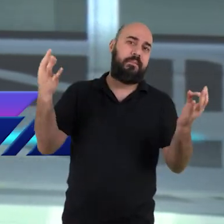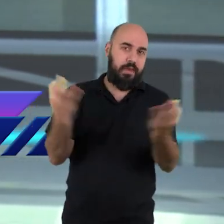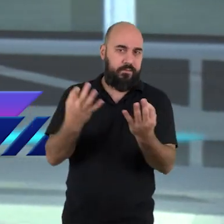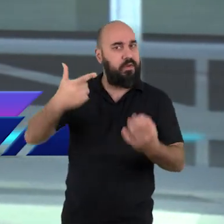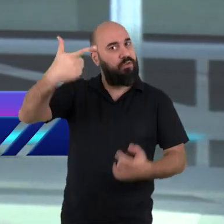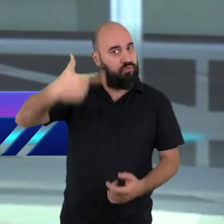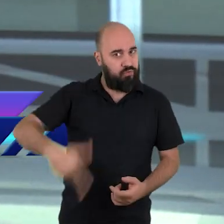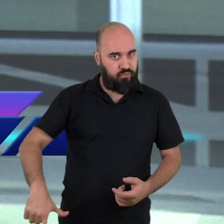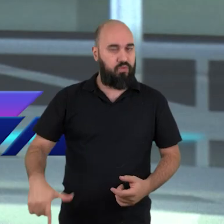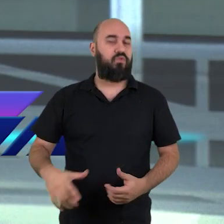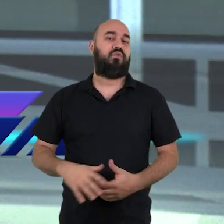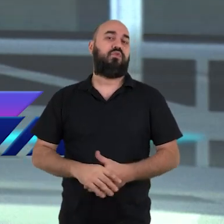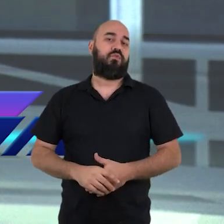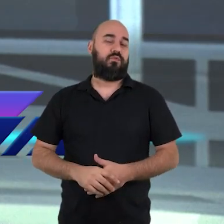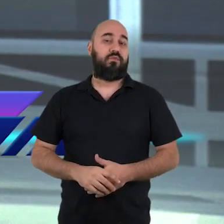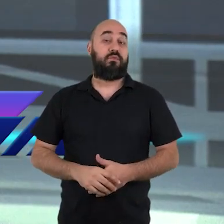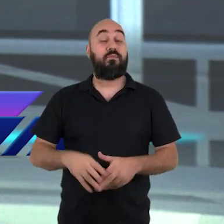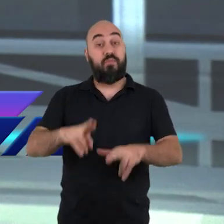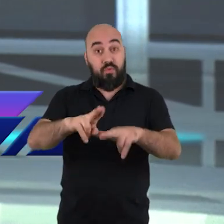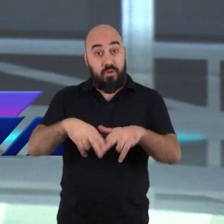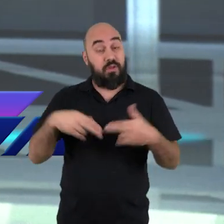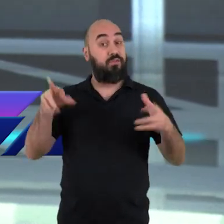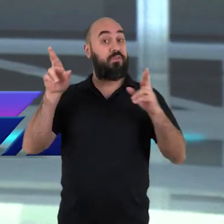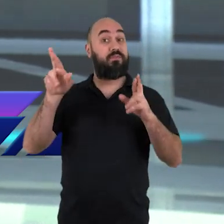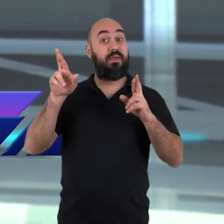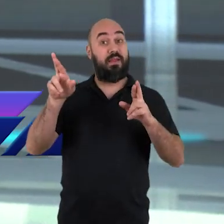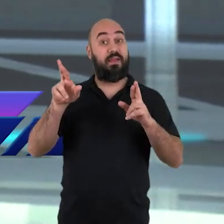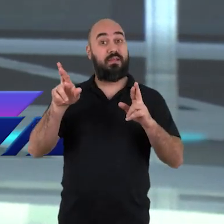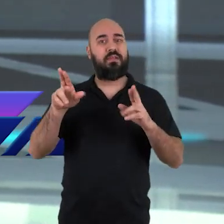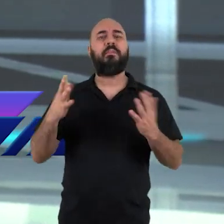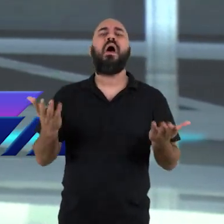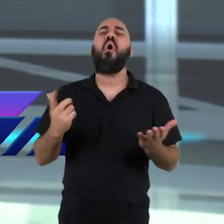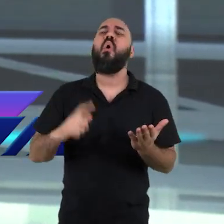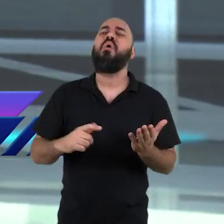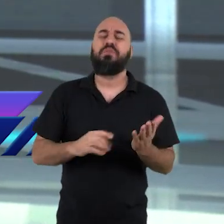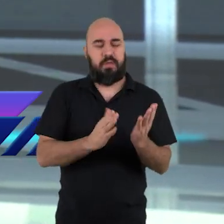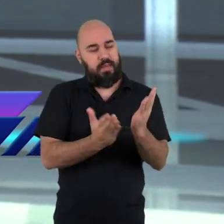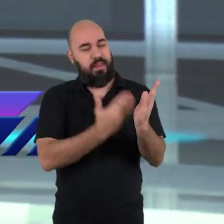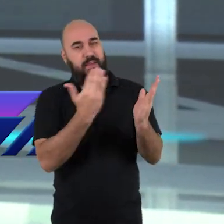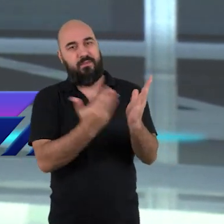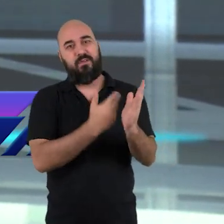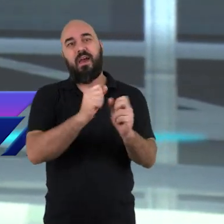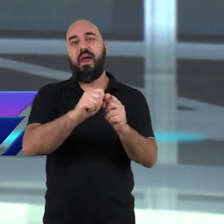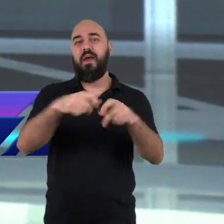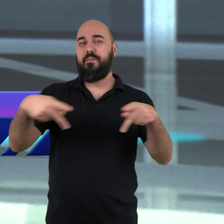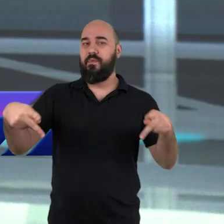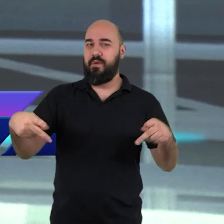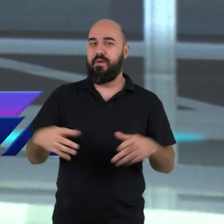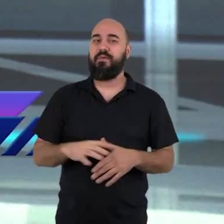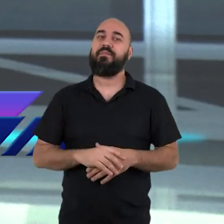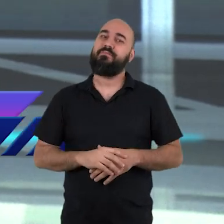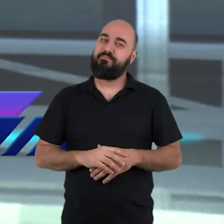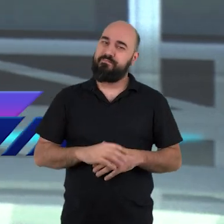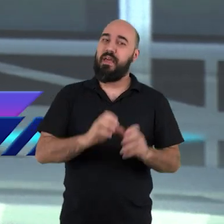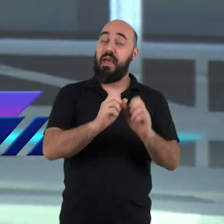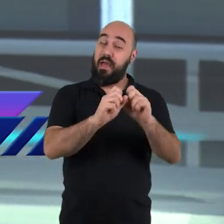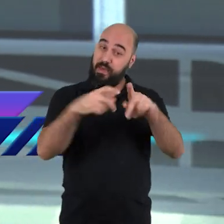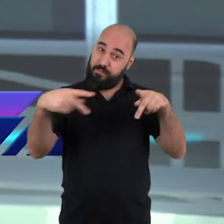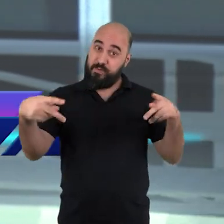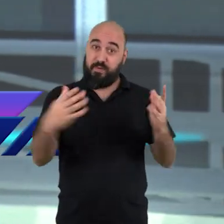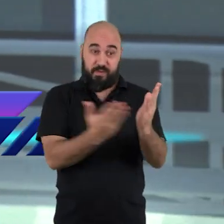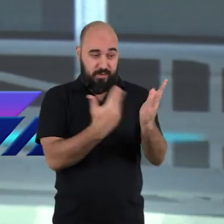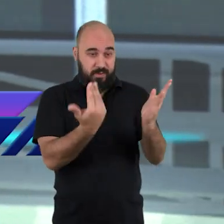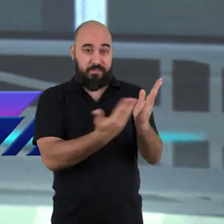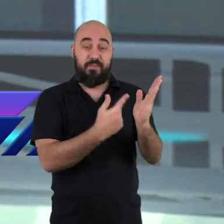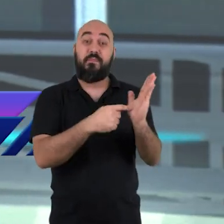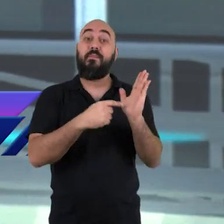é certeza e esperança, porque é o livro do Apocalipse que fala do fim. É o livro do Apocalipse que